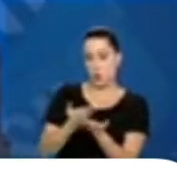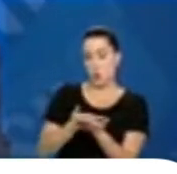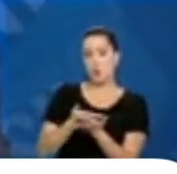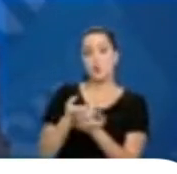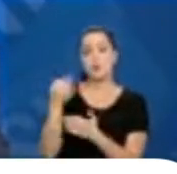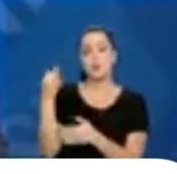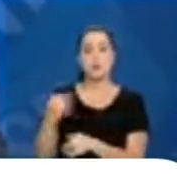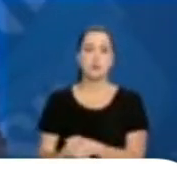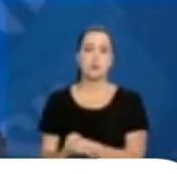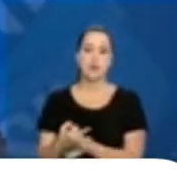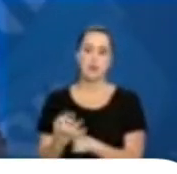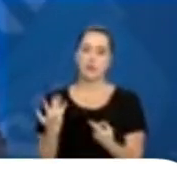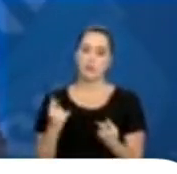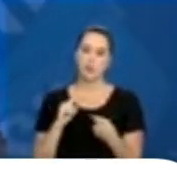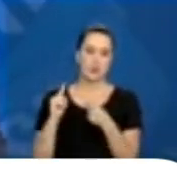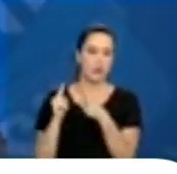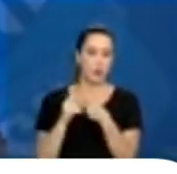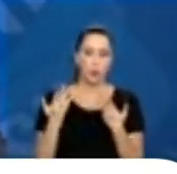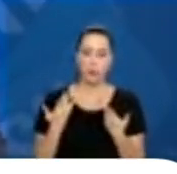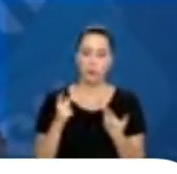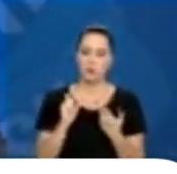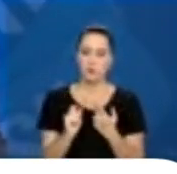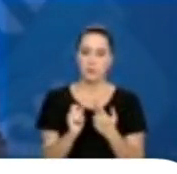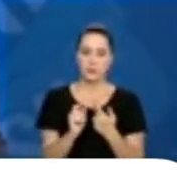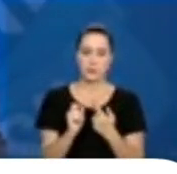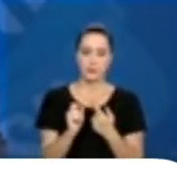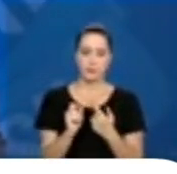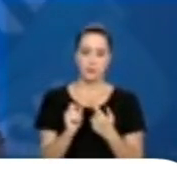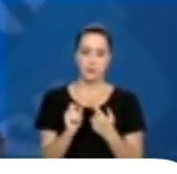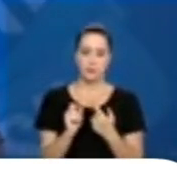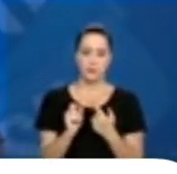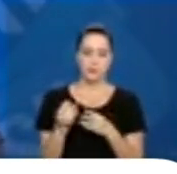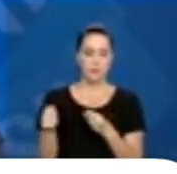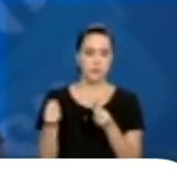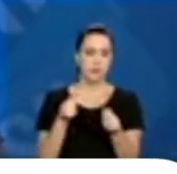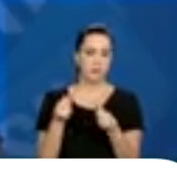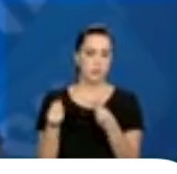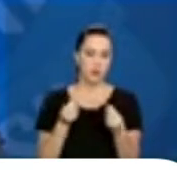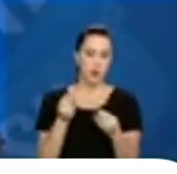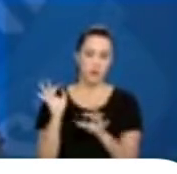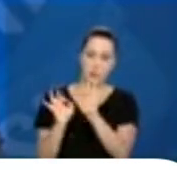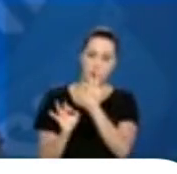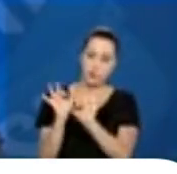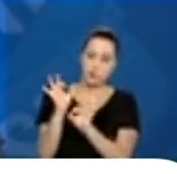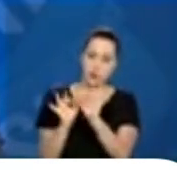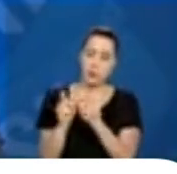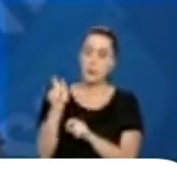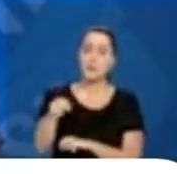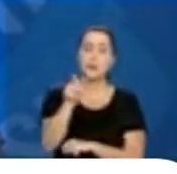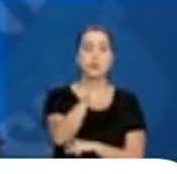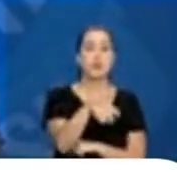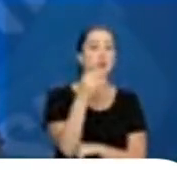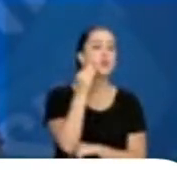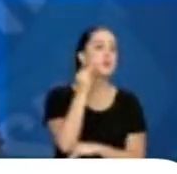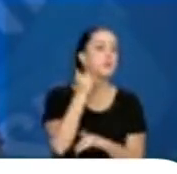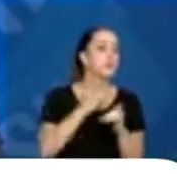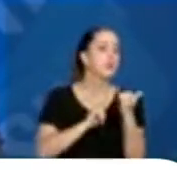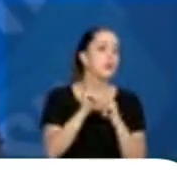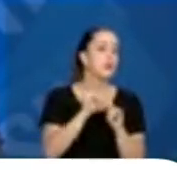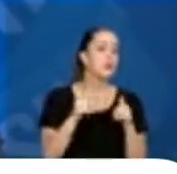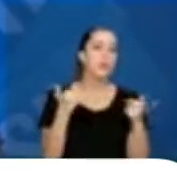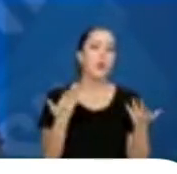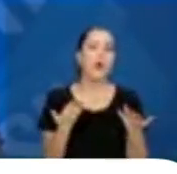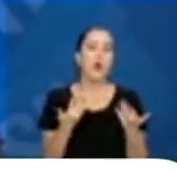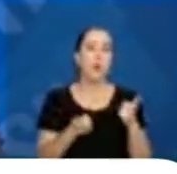do teste de acordo com como foi desenhado, quem vai ser testado, como vai ser testado, qual